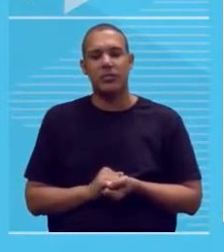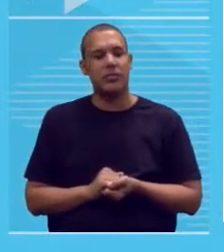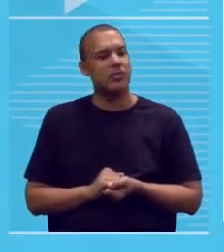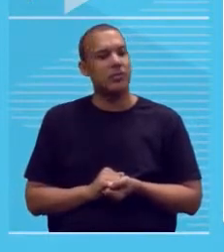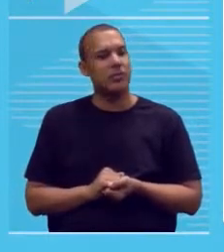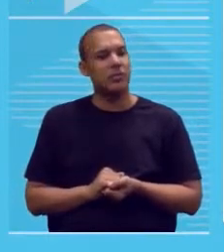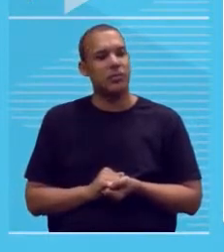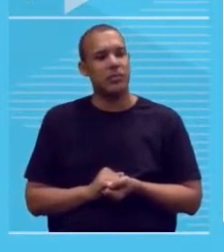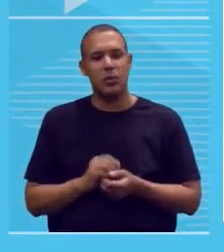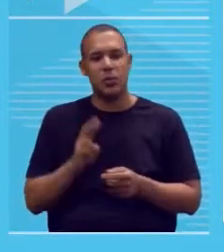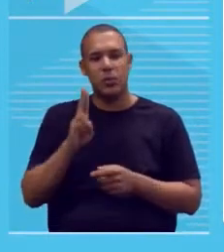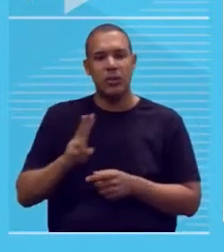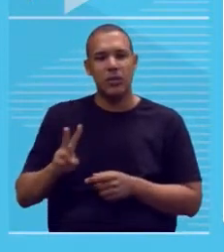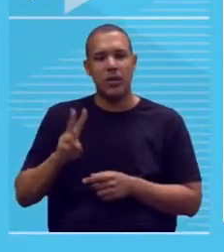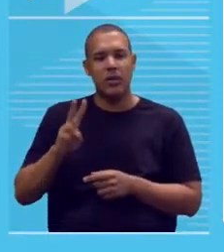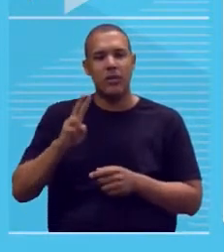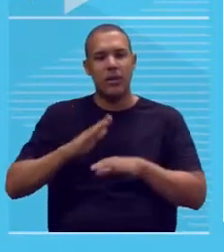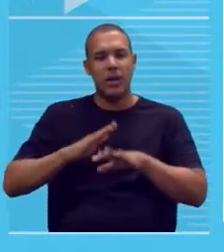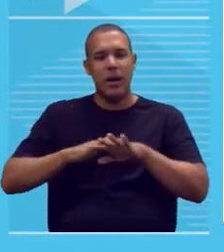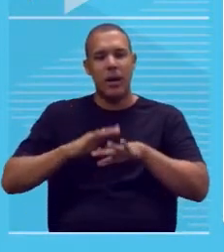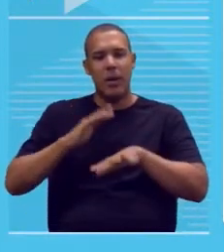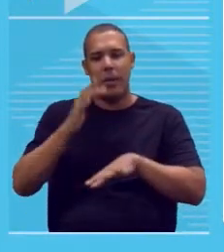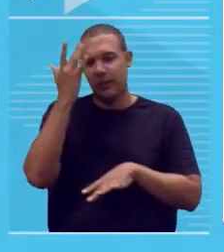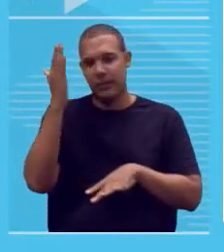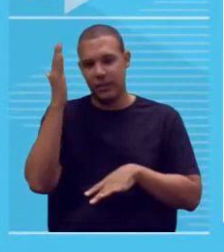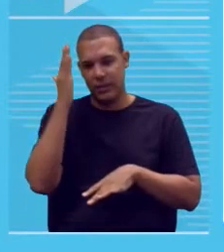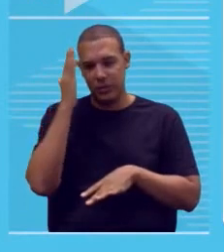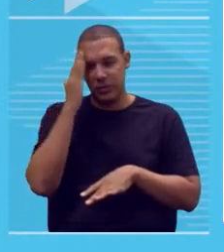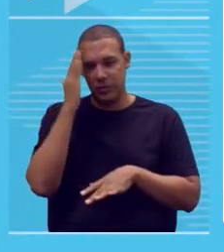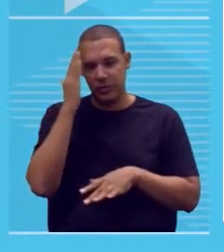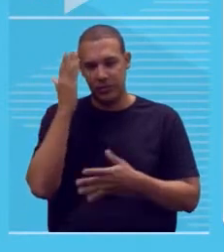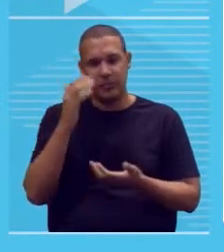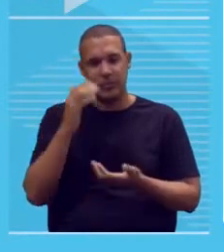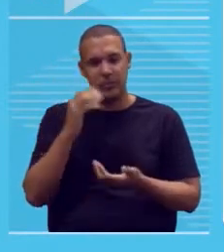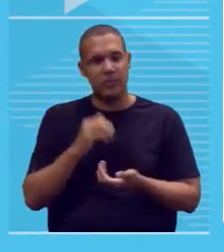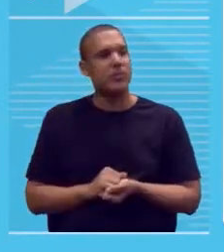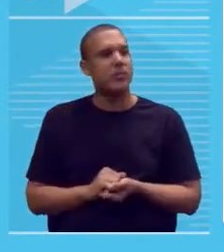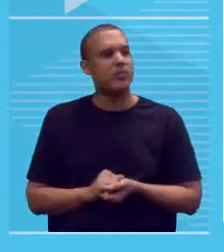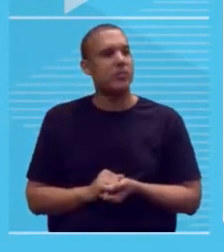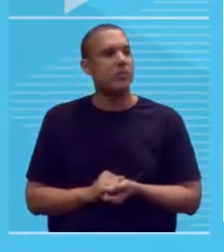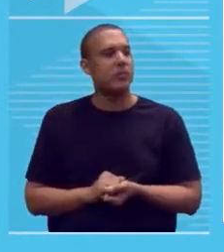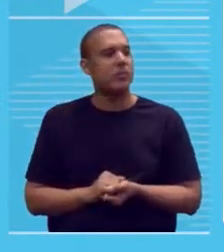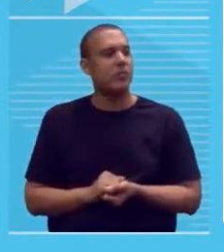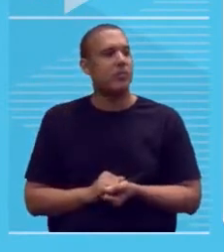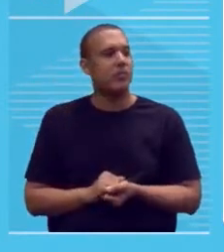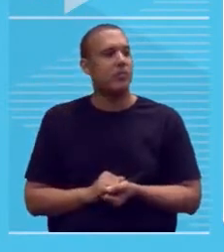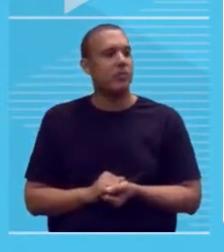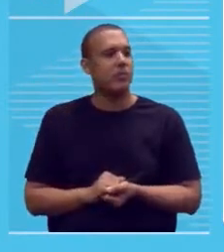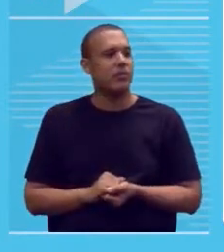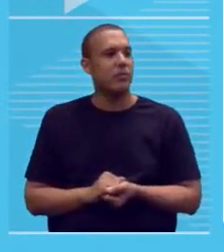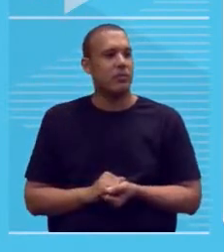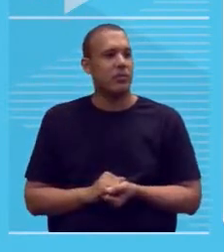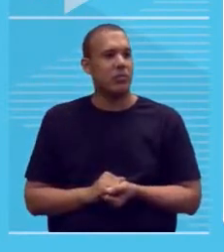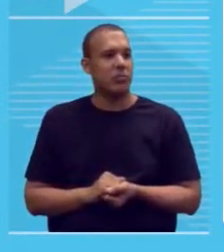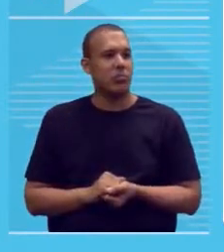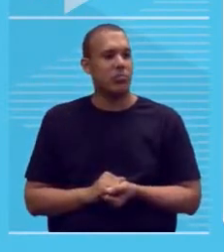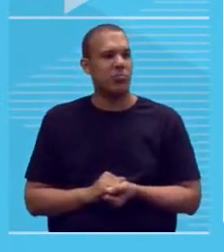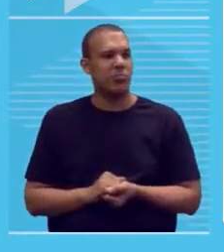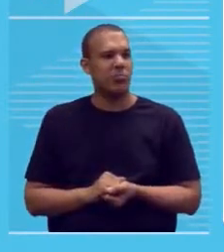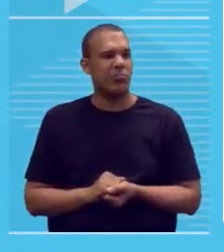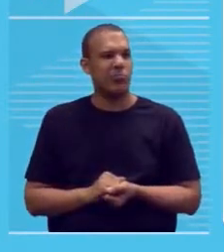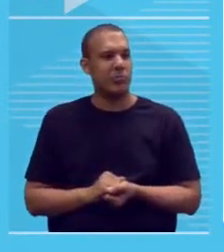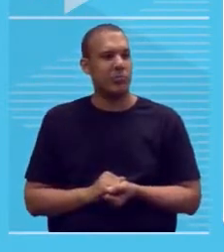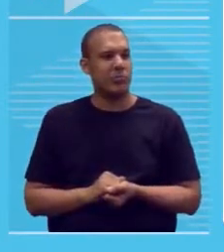para facilitar a nossa compreensão aqui. Quando a gente coloca esse monte de letra, acaba